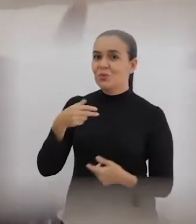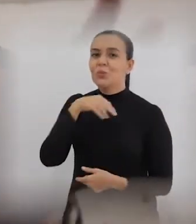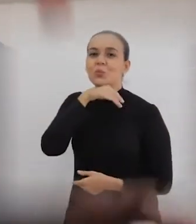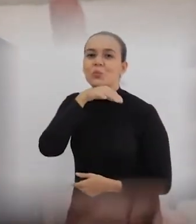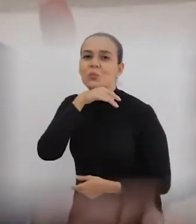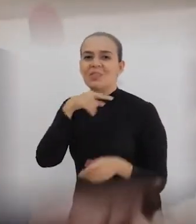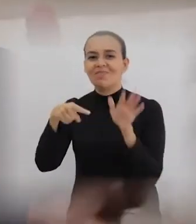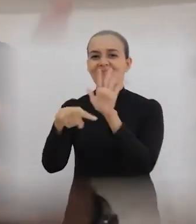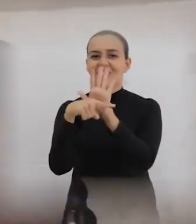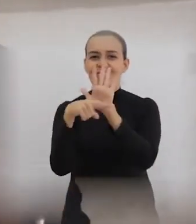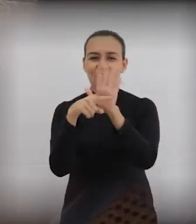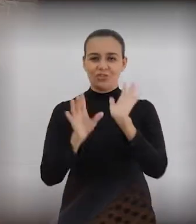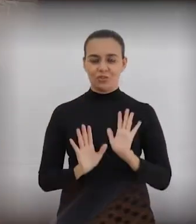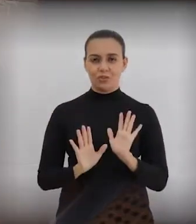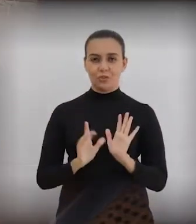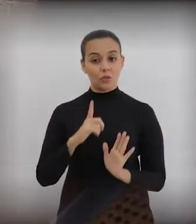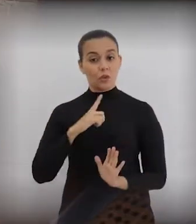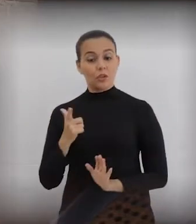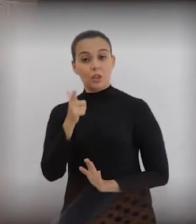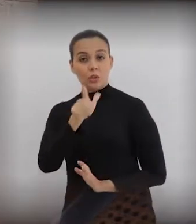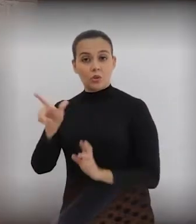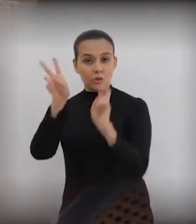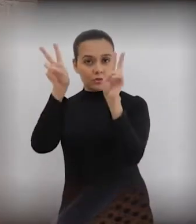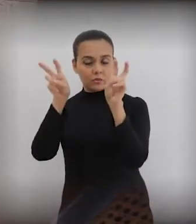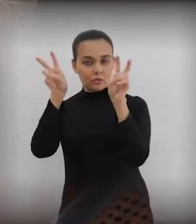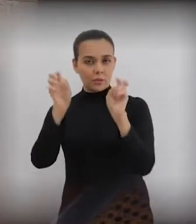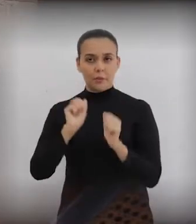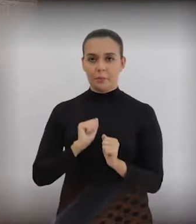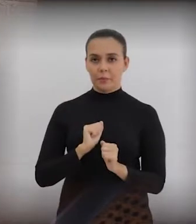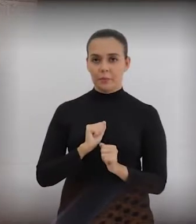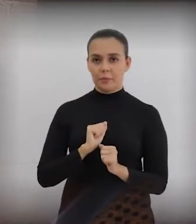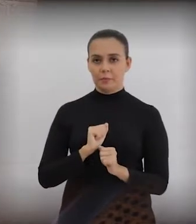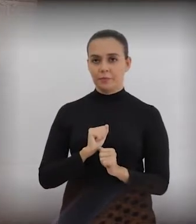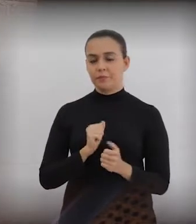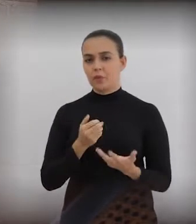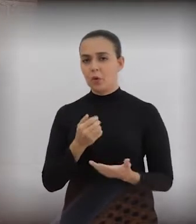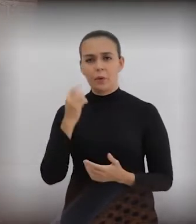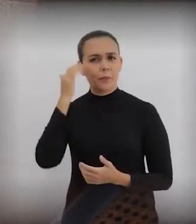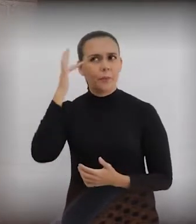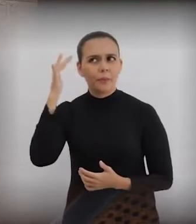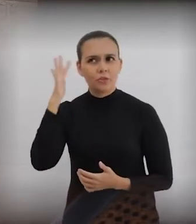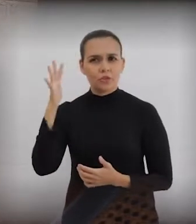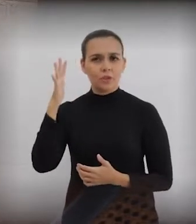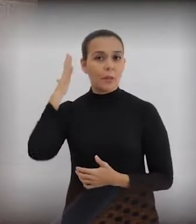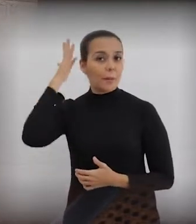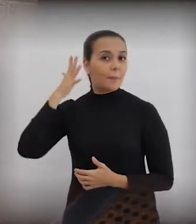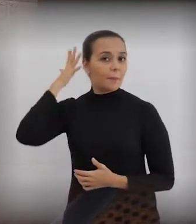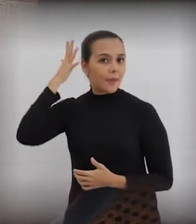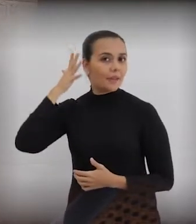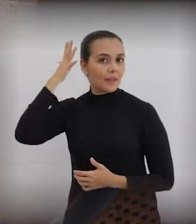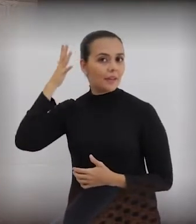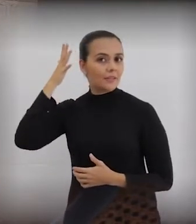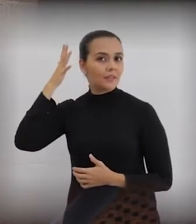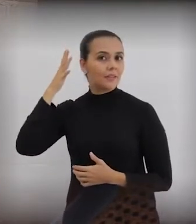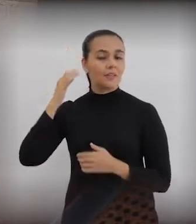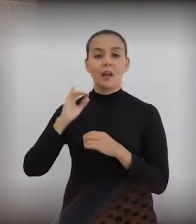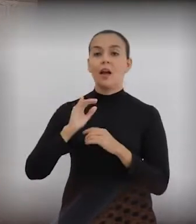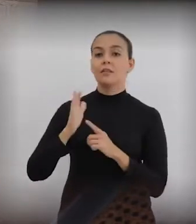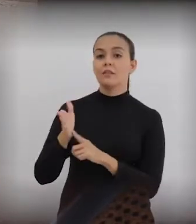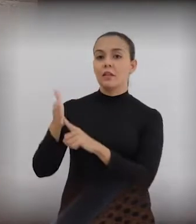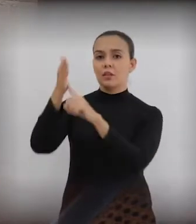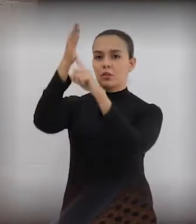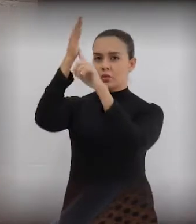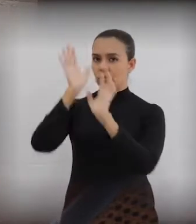é extremamente pertinente. Ele tem uma outra colocação que ele fala o seguinte, imagina, numa palestra de tecnologia, haja de